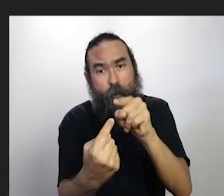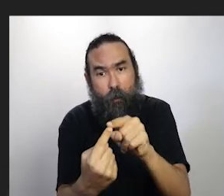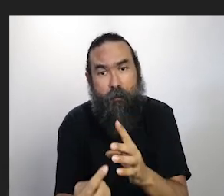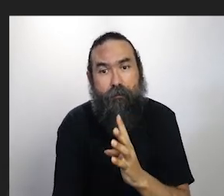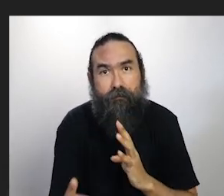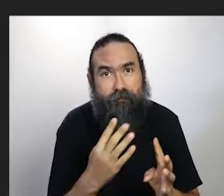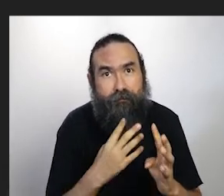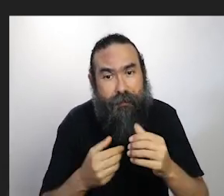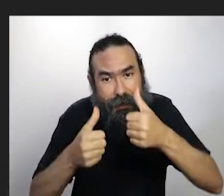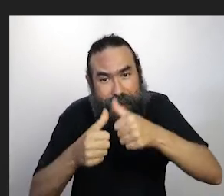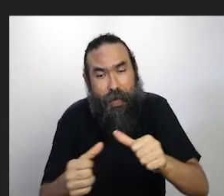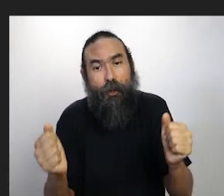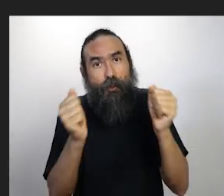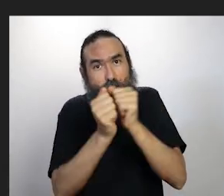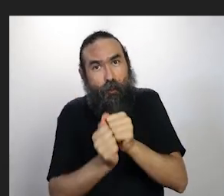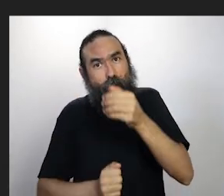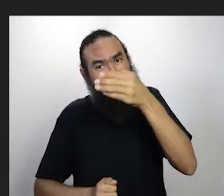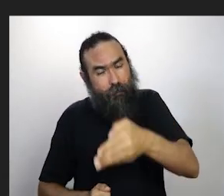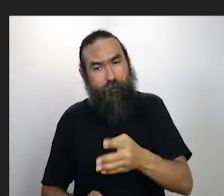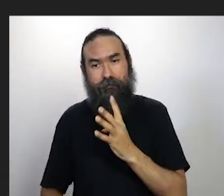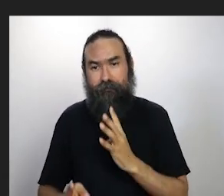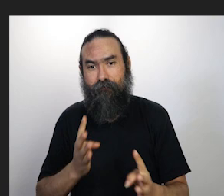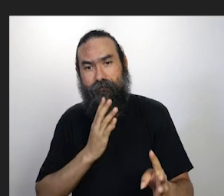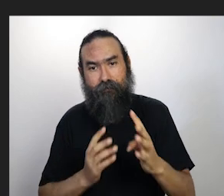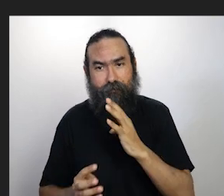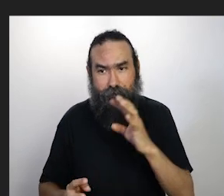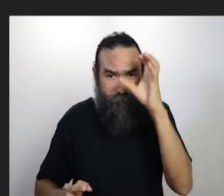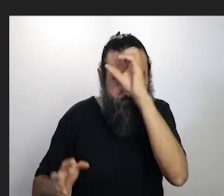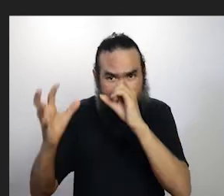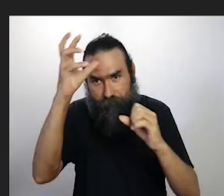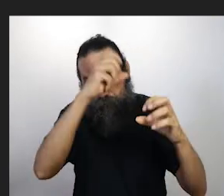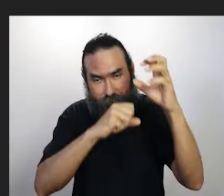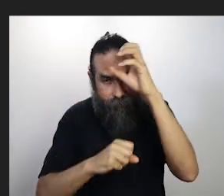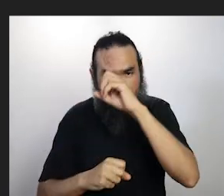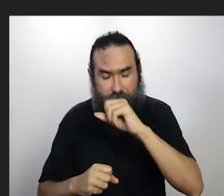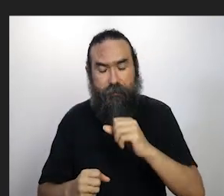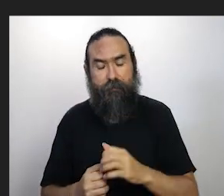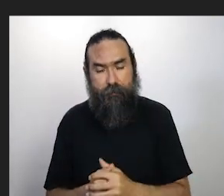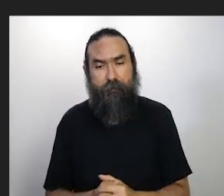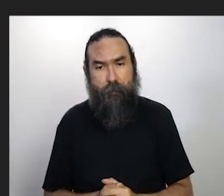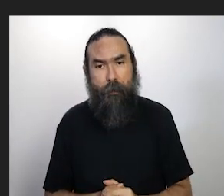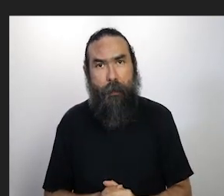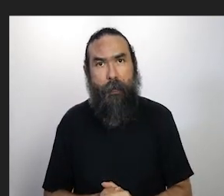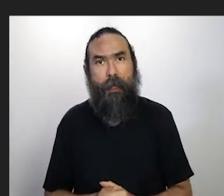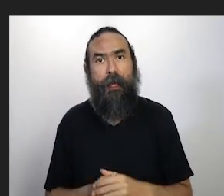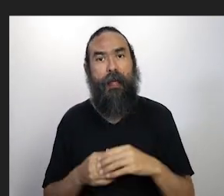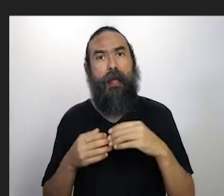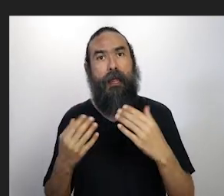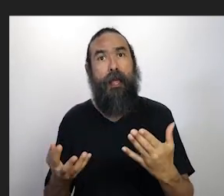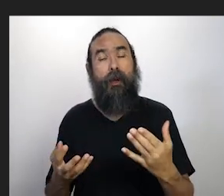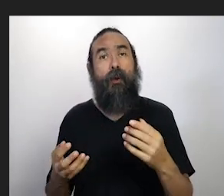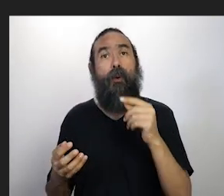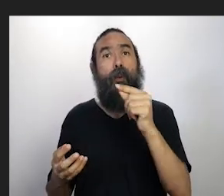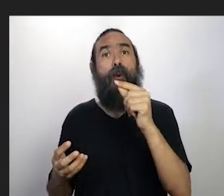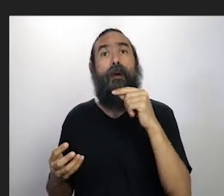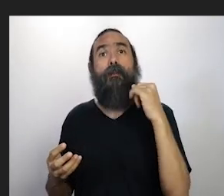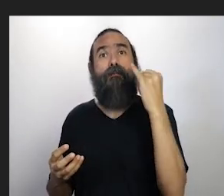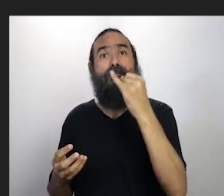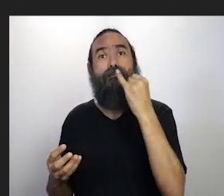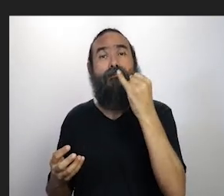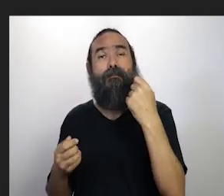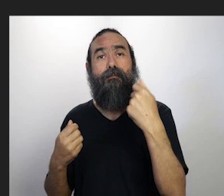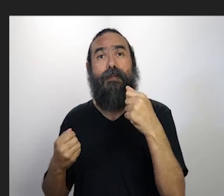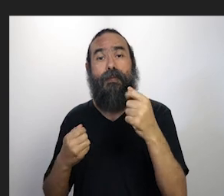com a experiência, viver na prática, e integrar para além do mercado, né? Então, fala-se muito sobre a integração da